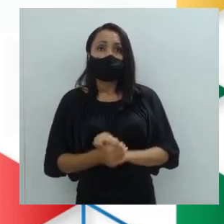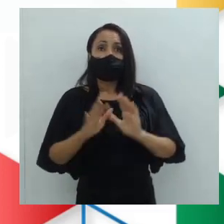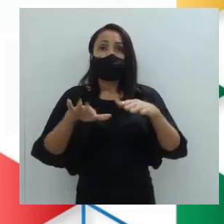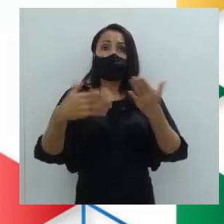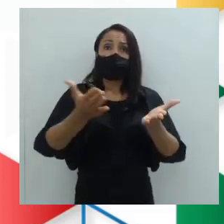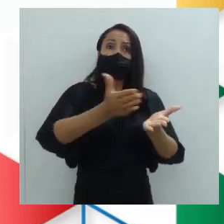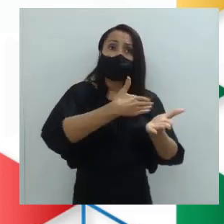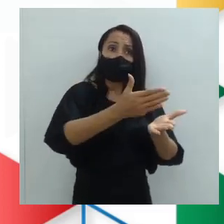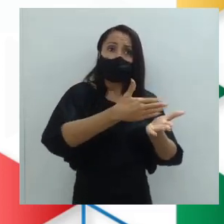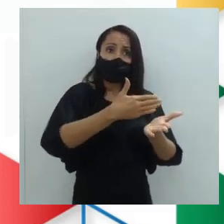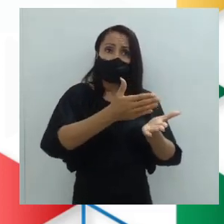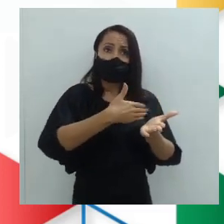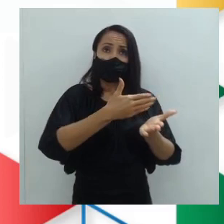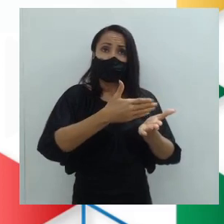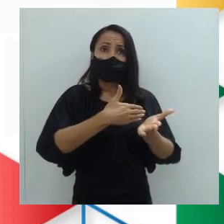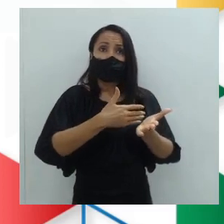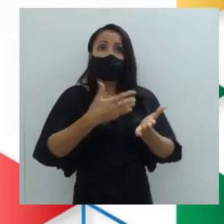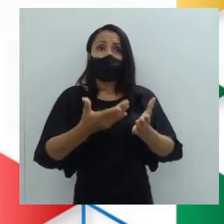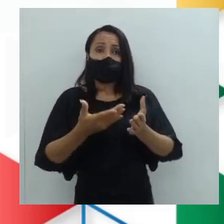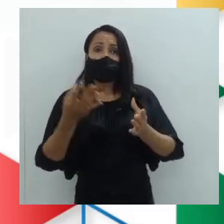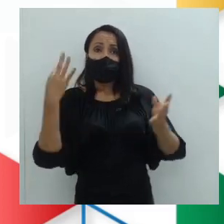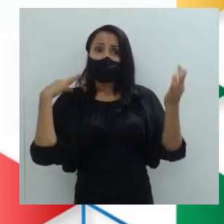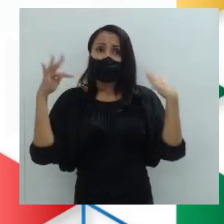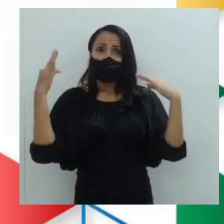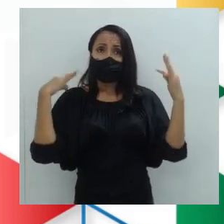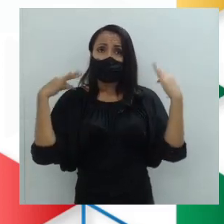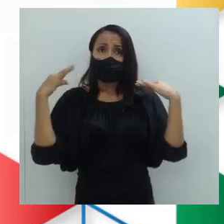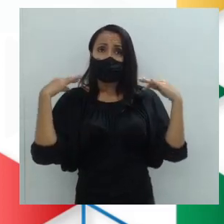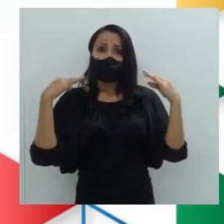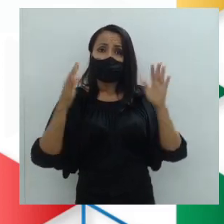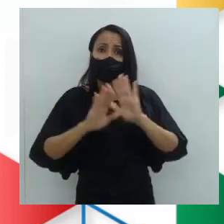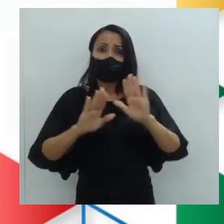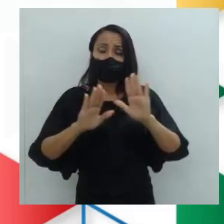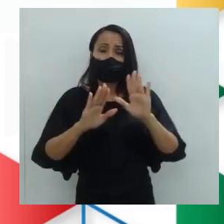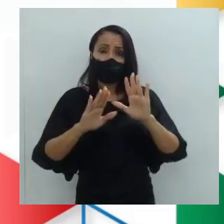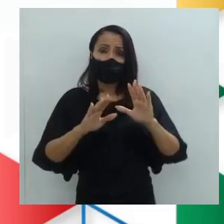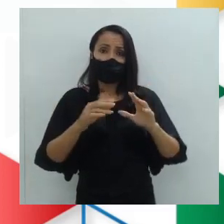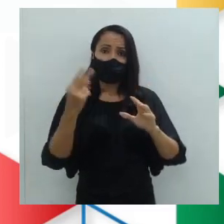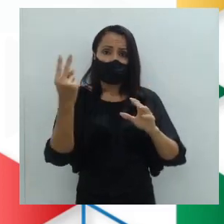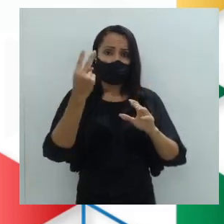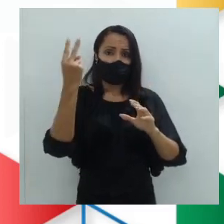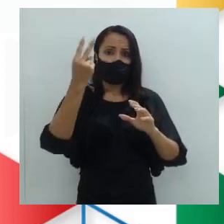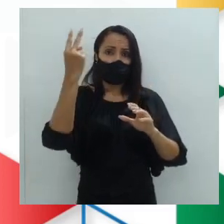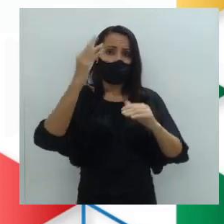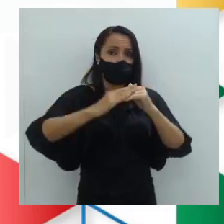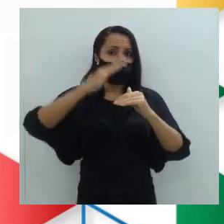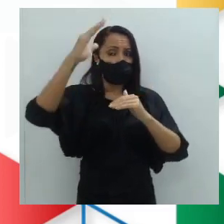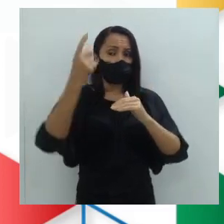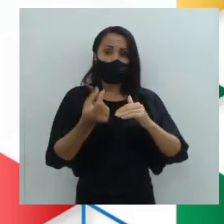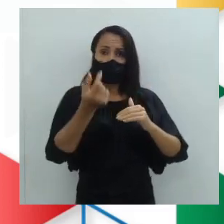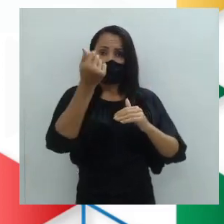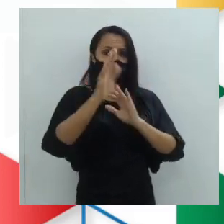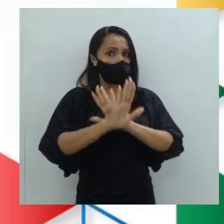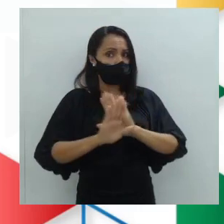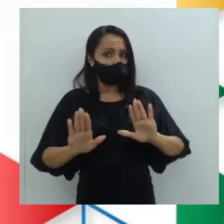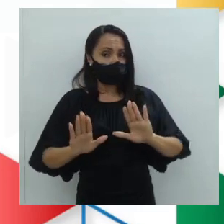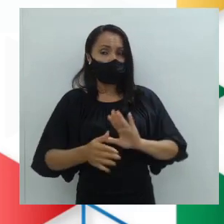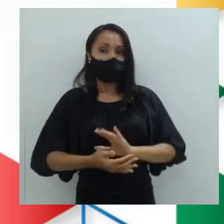de o caderno ser para turistas, não vamos aumentar o preço. Preste bem